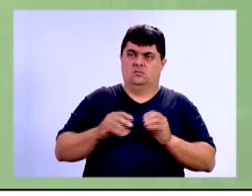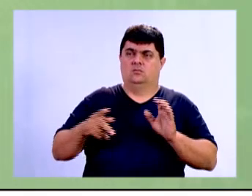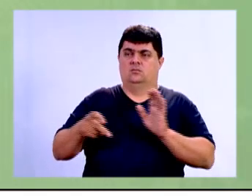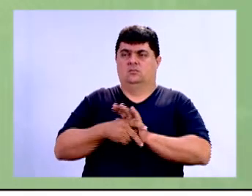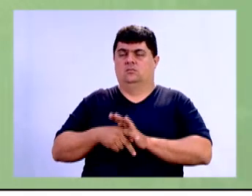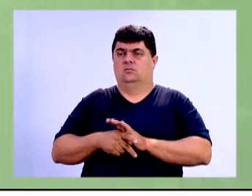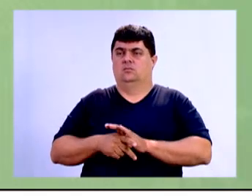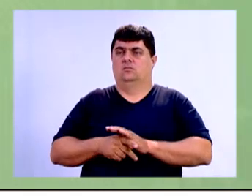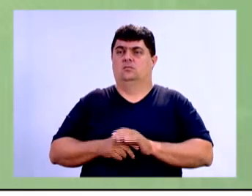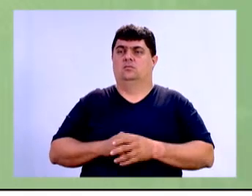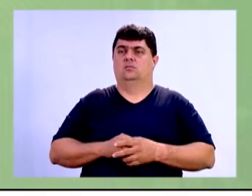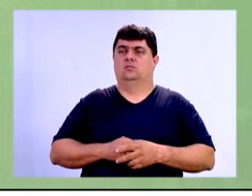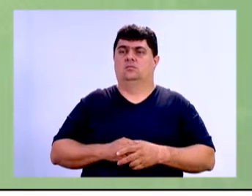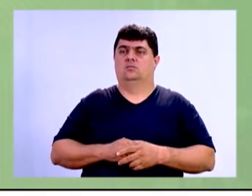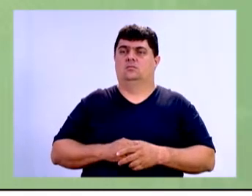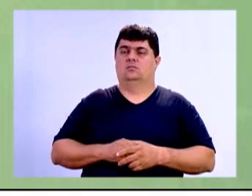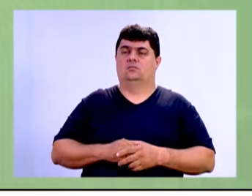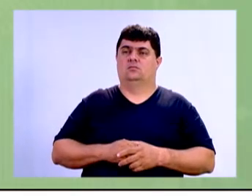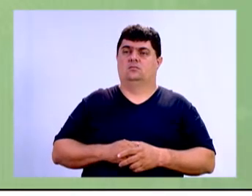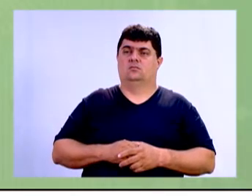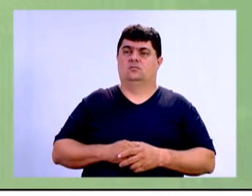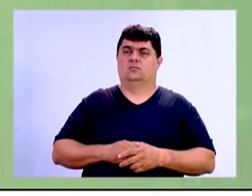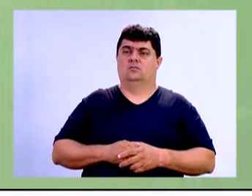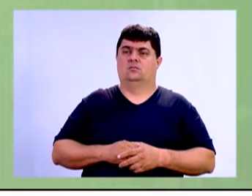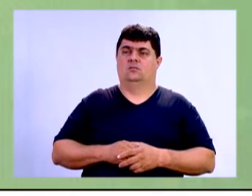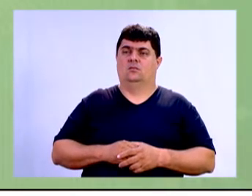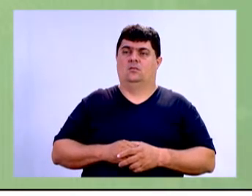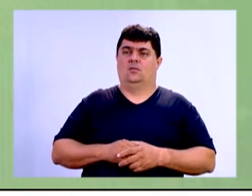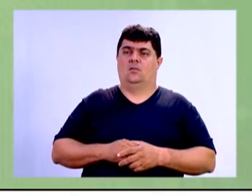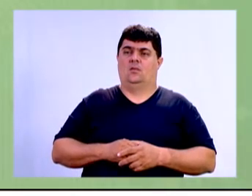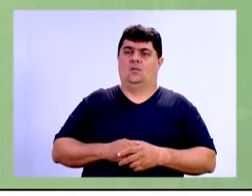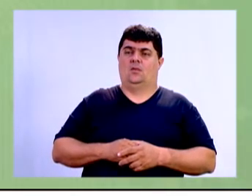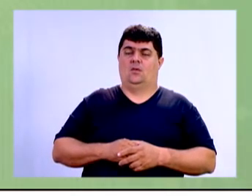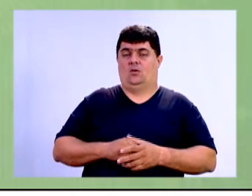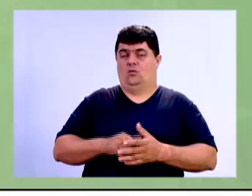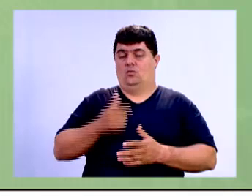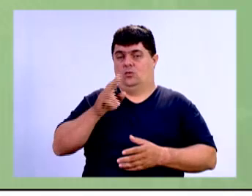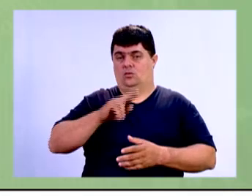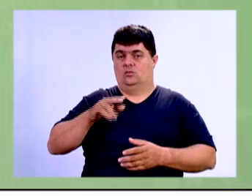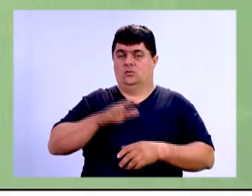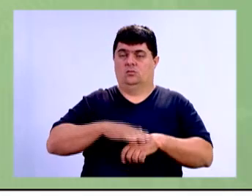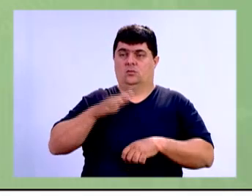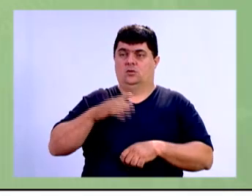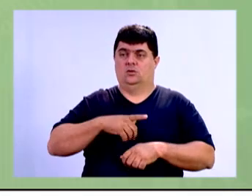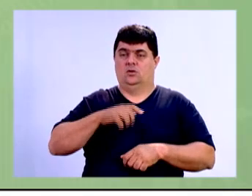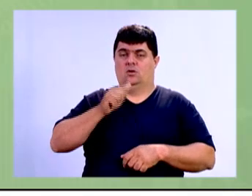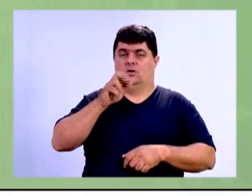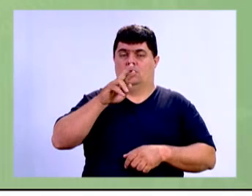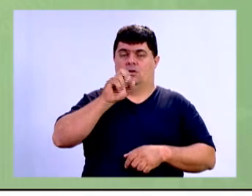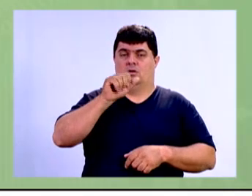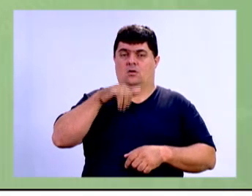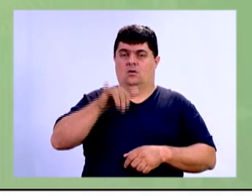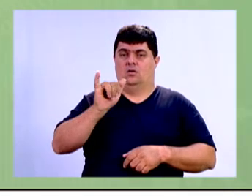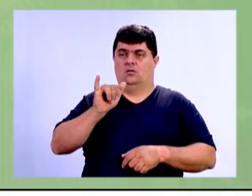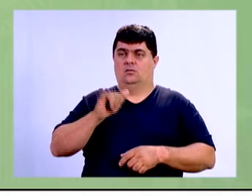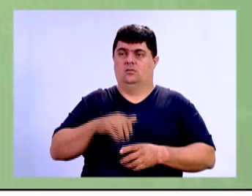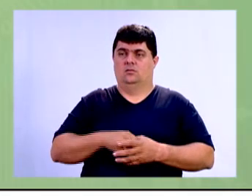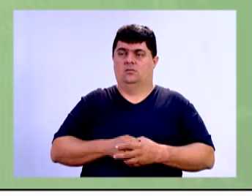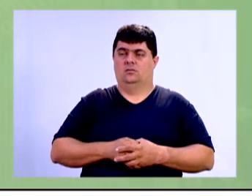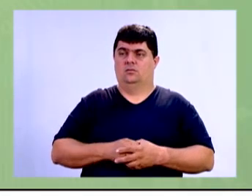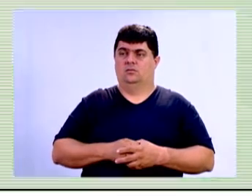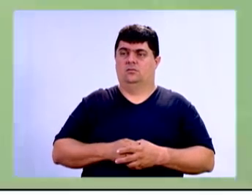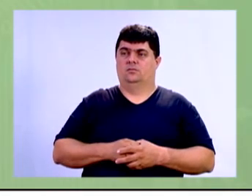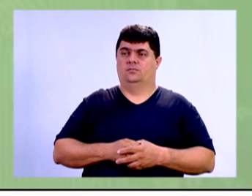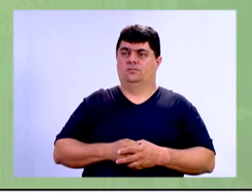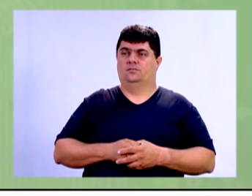especificamente, implementa uma lista, né? E uma das que mais são usadas é um carinha chamado ArrayList. São usadas pela facilidade de usar